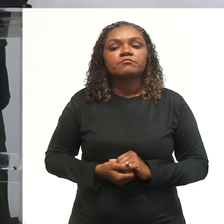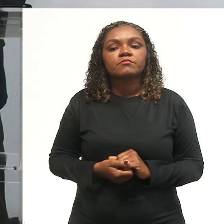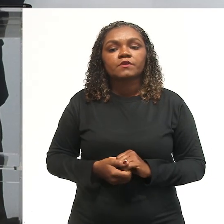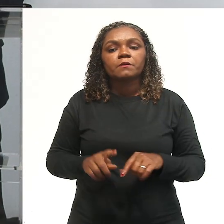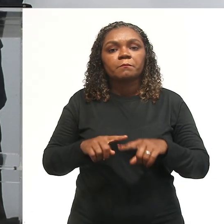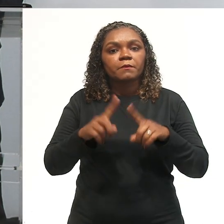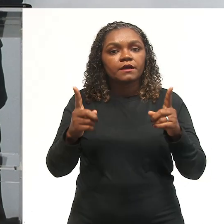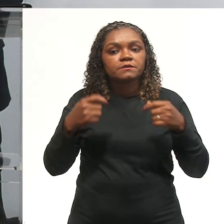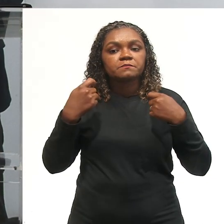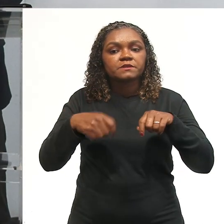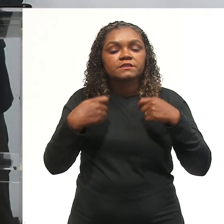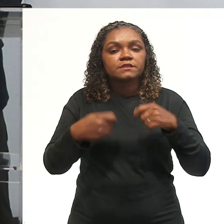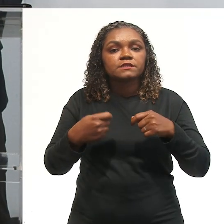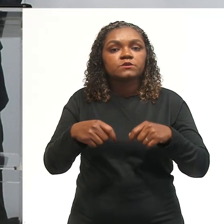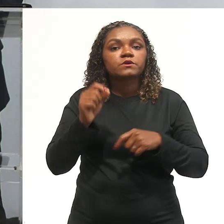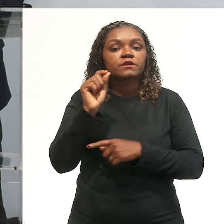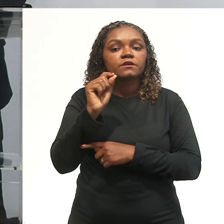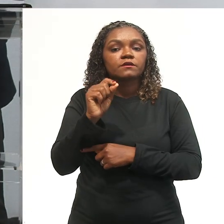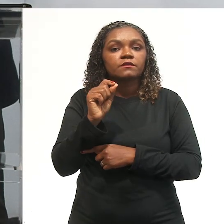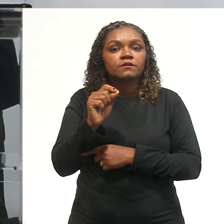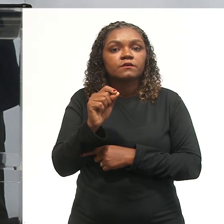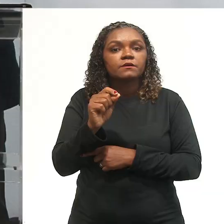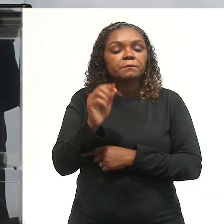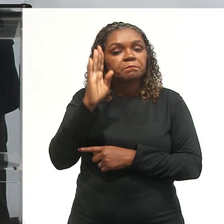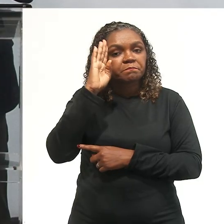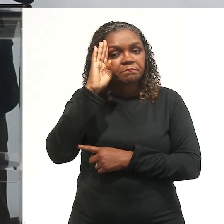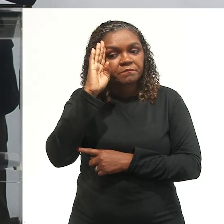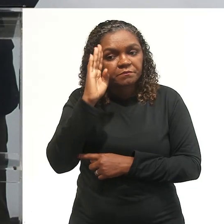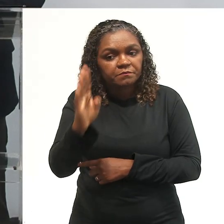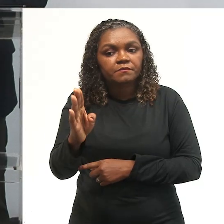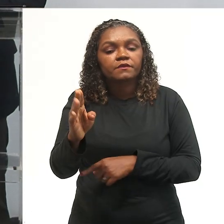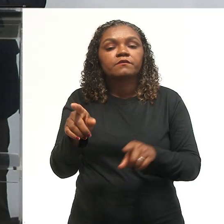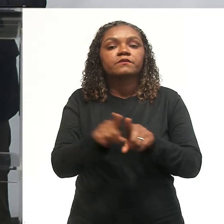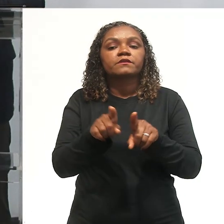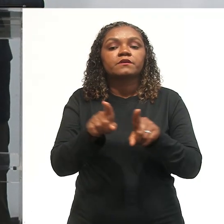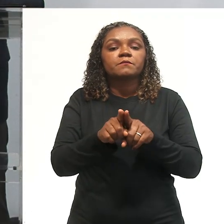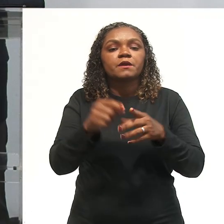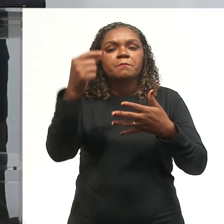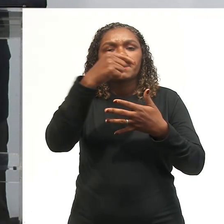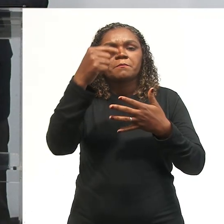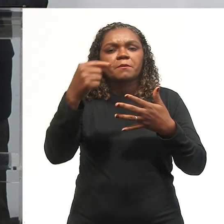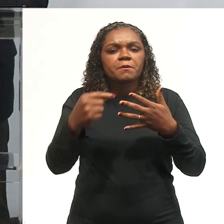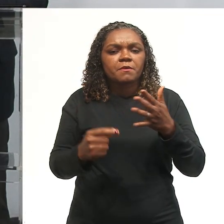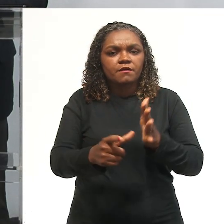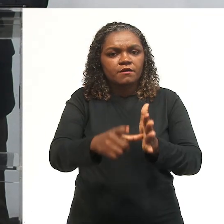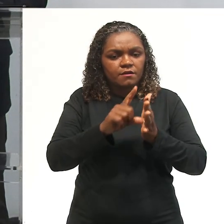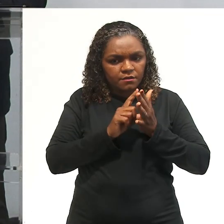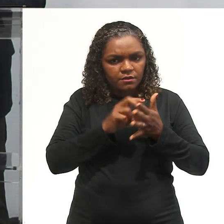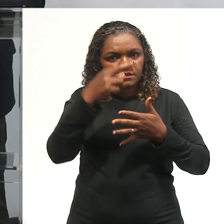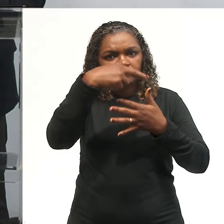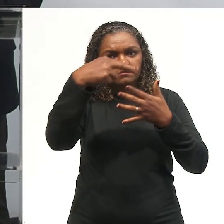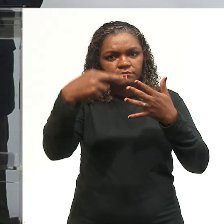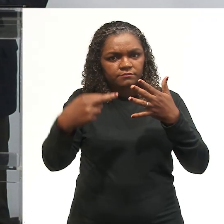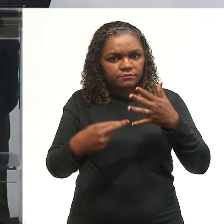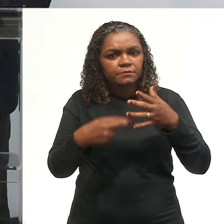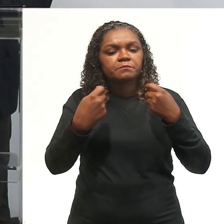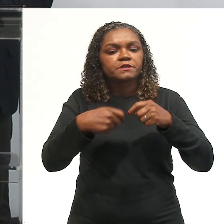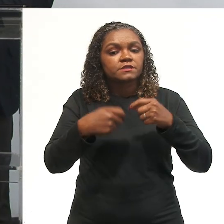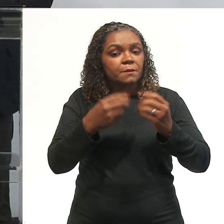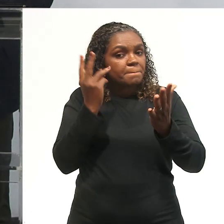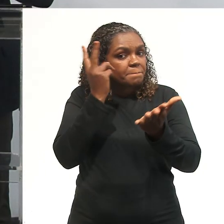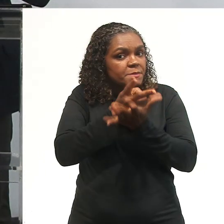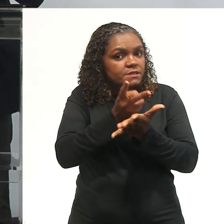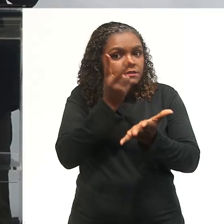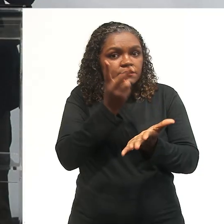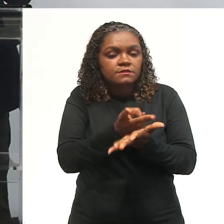deve ter caráter excepcional e deve continuar mantendo todos aqueles princípios e requisitos que nós lemos até